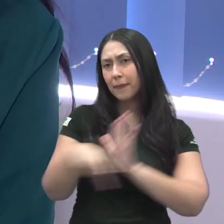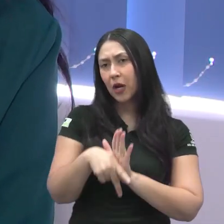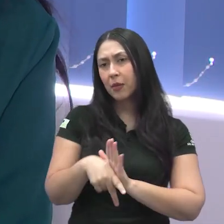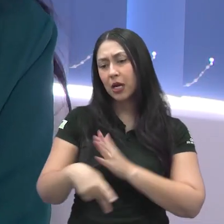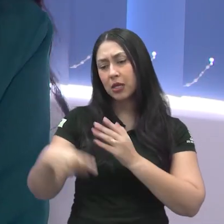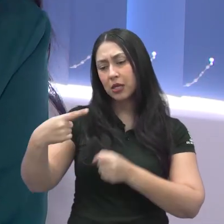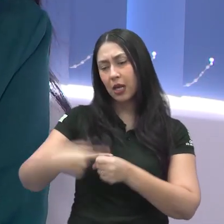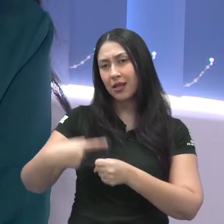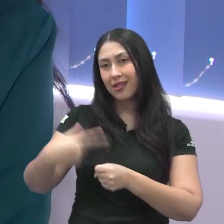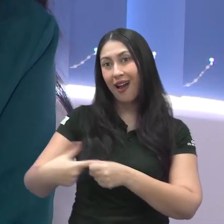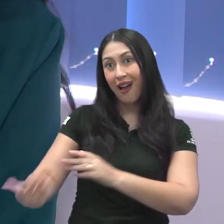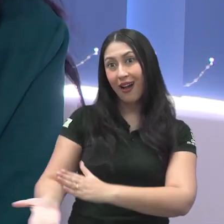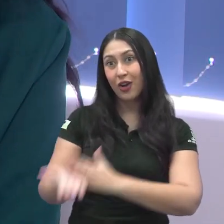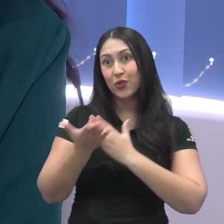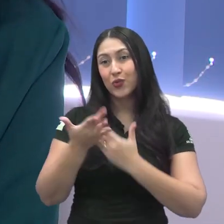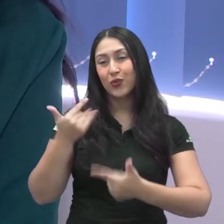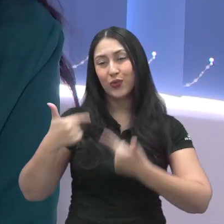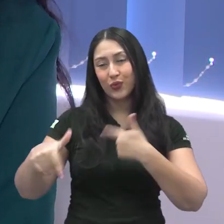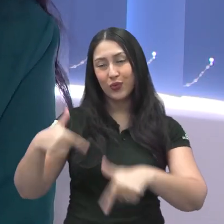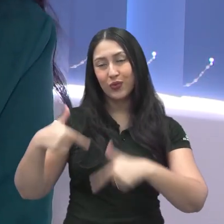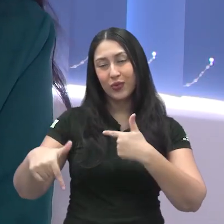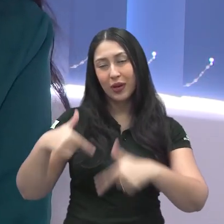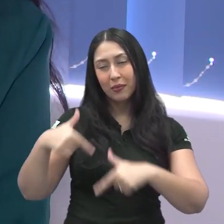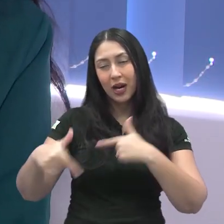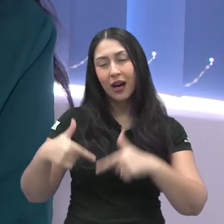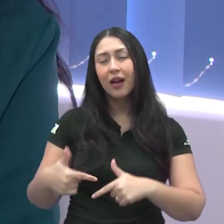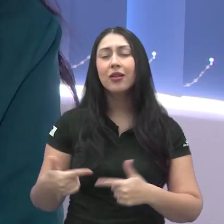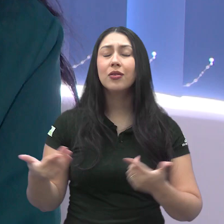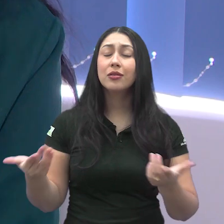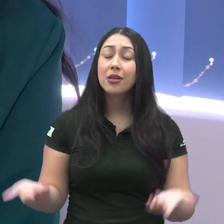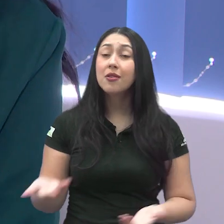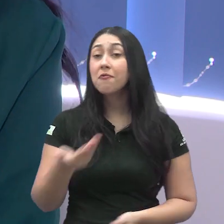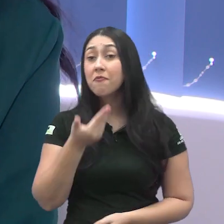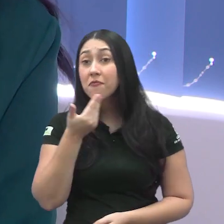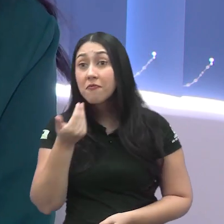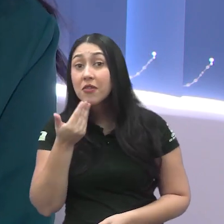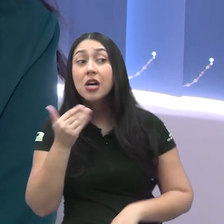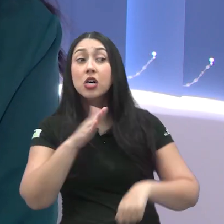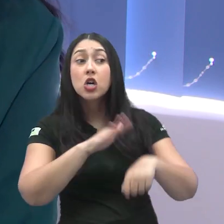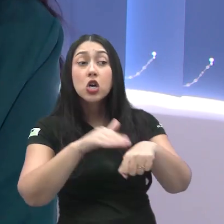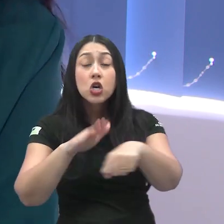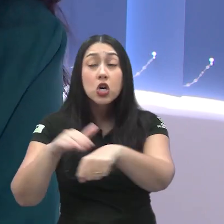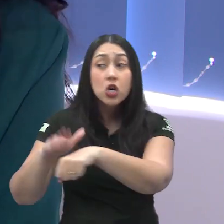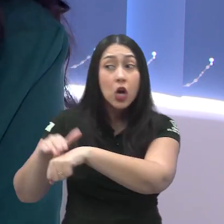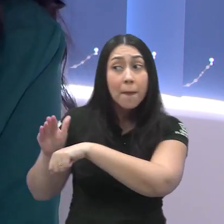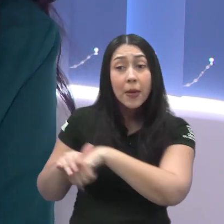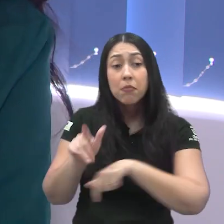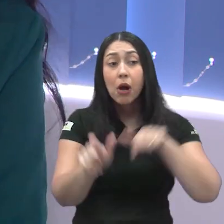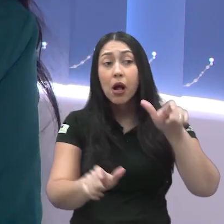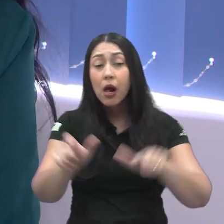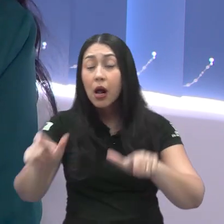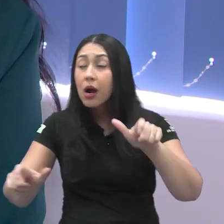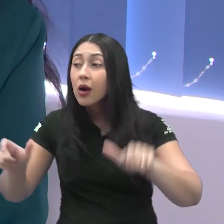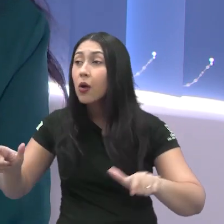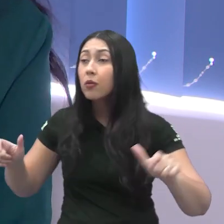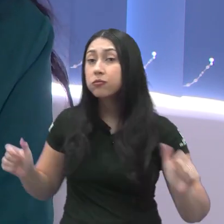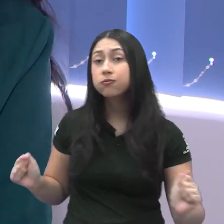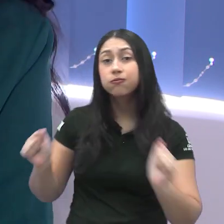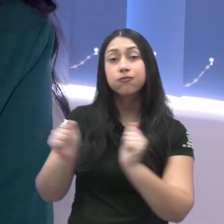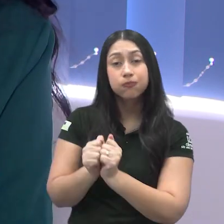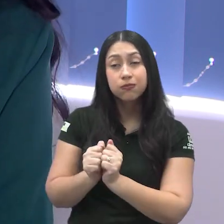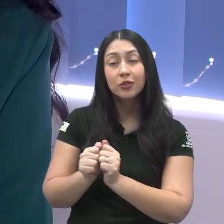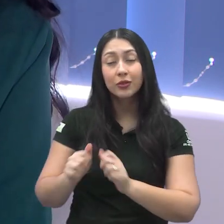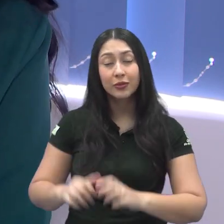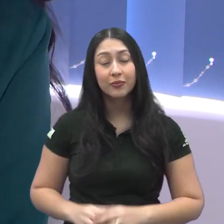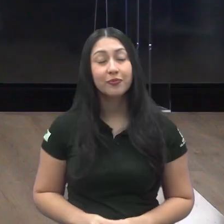do município fortalece o nosso trabalho, né? Ela facilita com que a gente chame cada um dos pontos dessa rede, que a gente